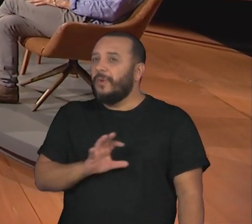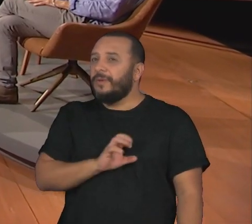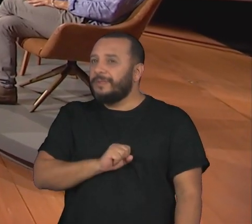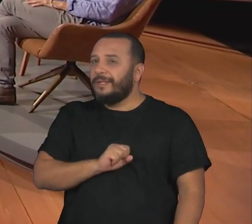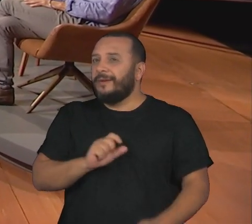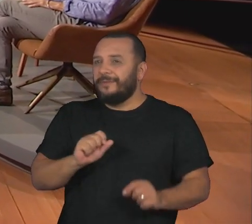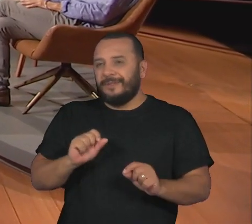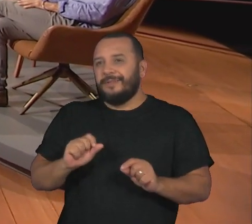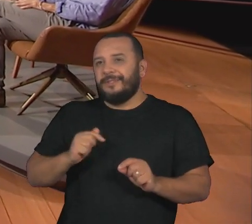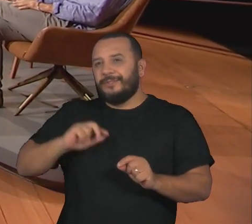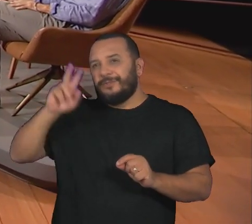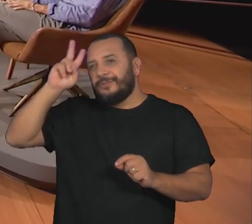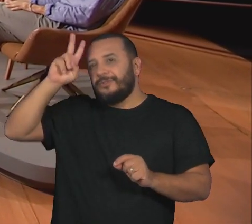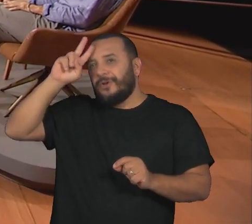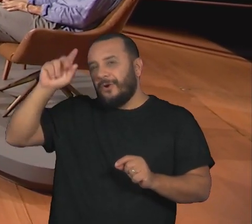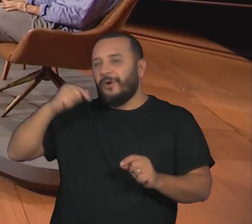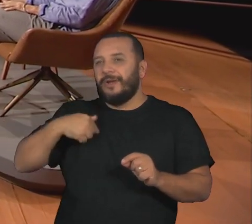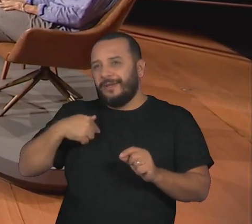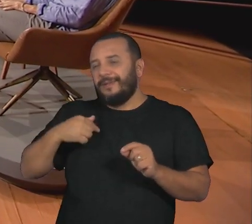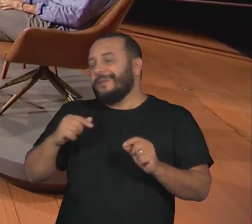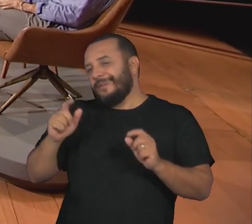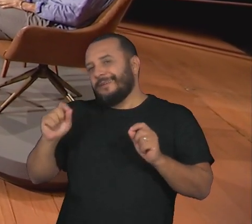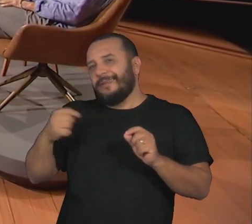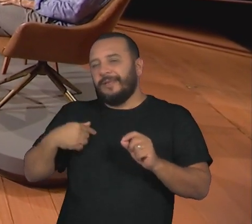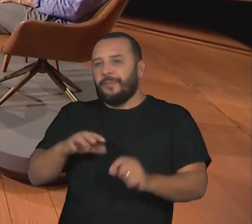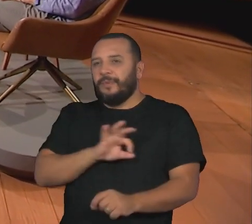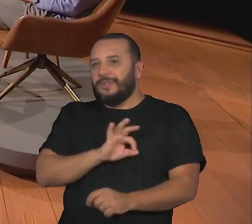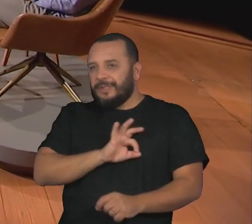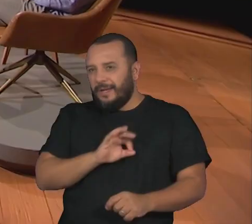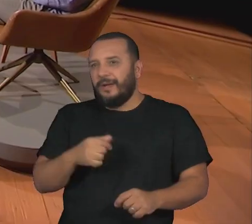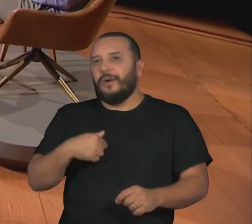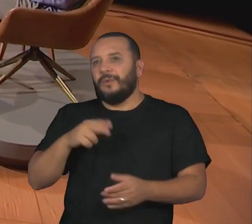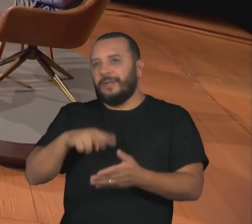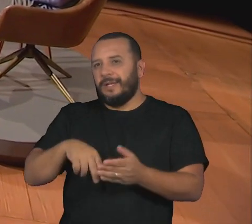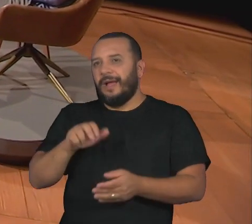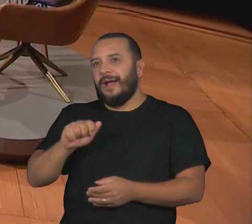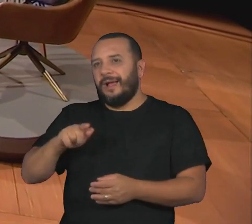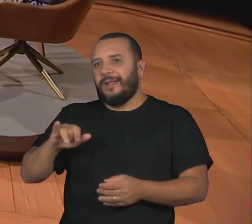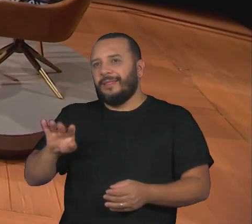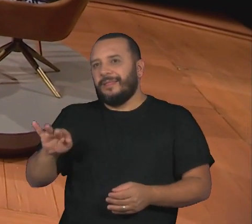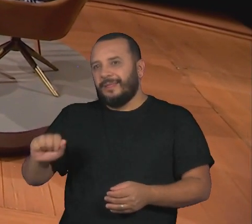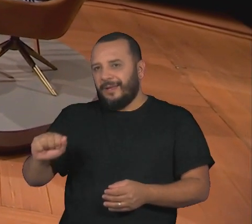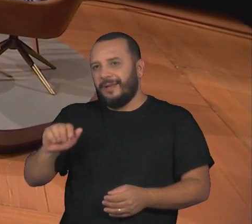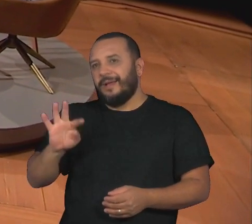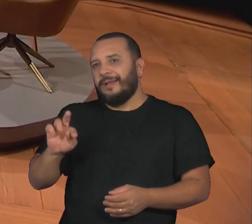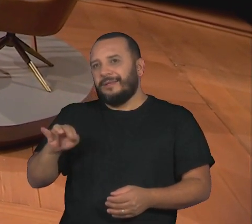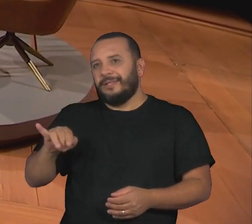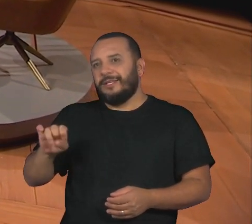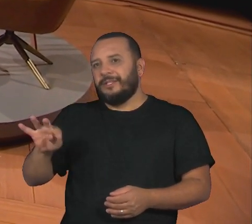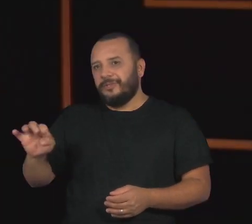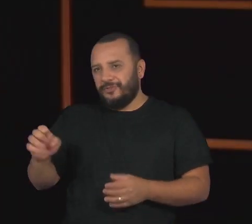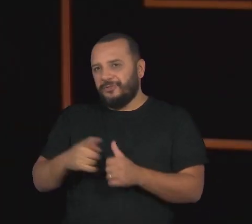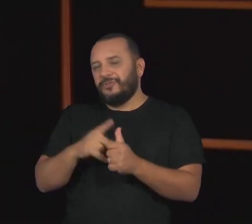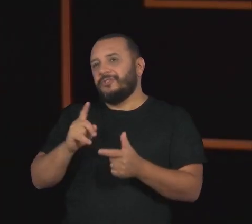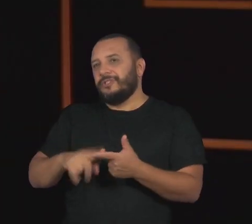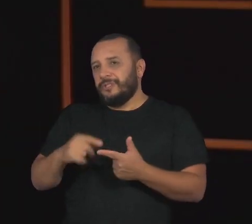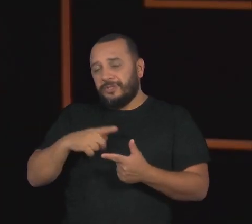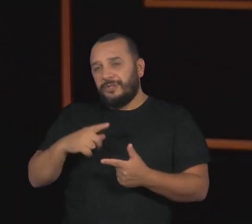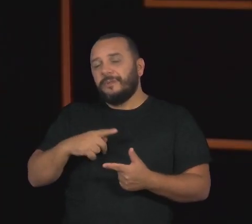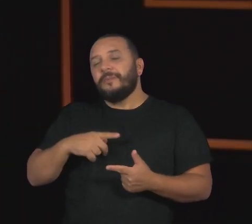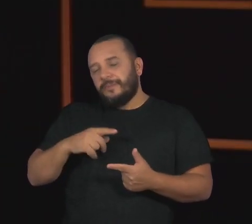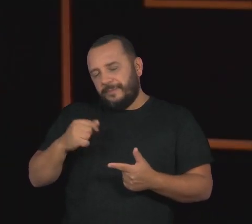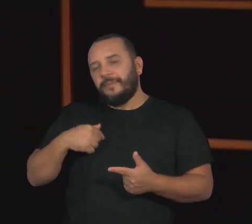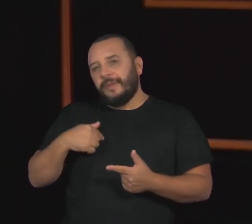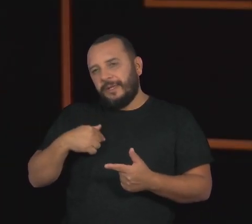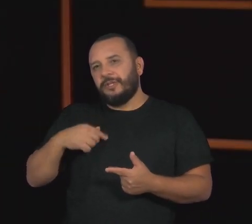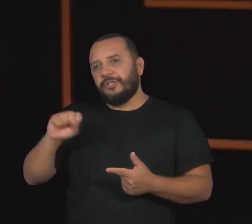romances policiais, lia muito Agatha Christie, Conan Doyle, né? As histórias do Sherlock Holmes,